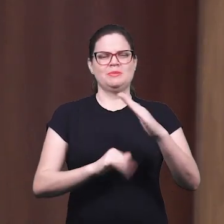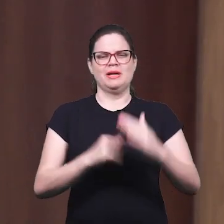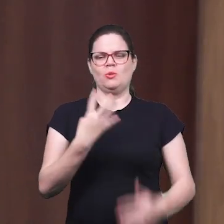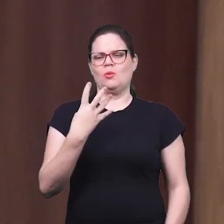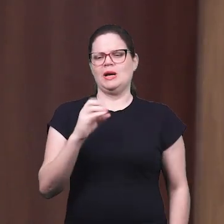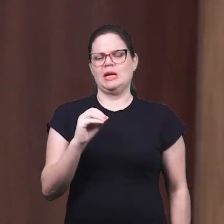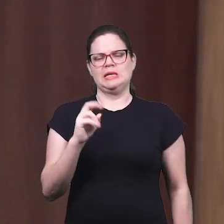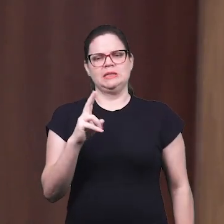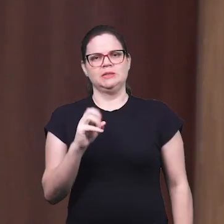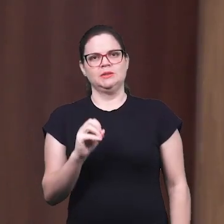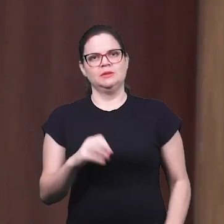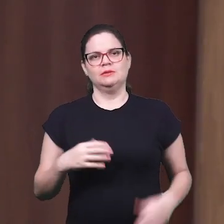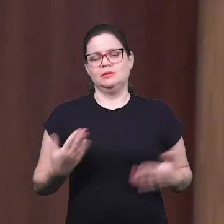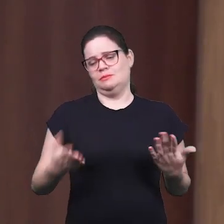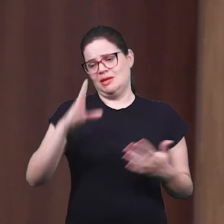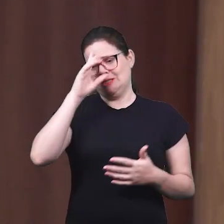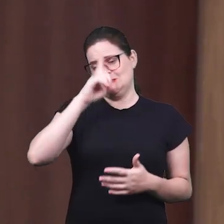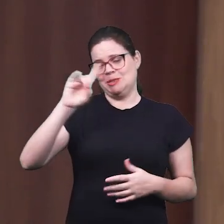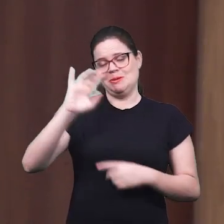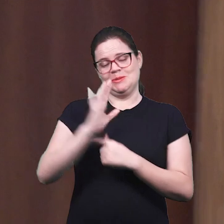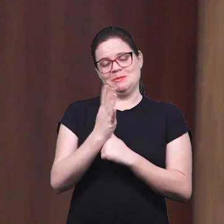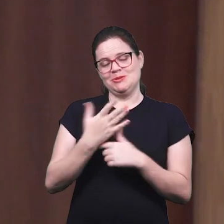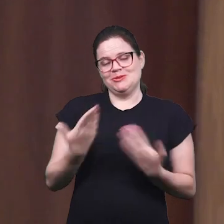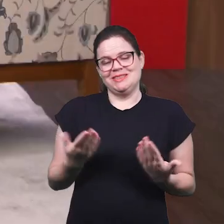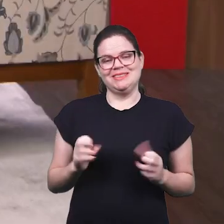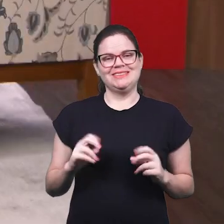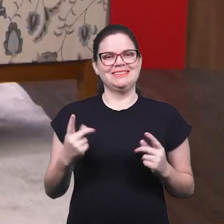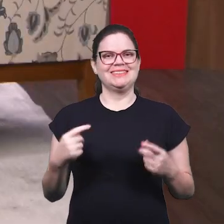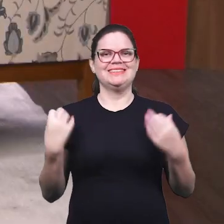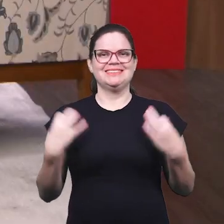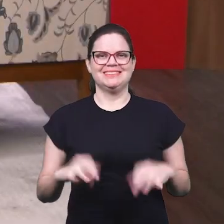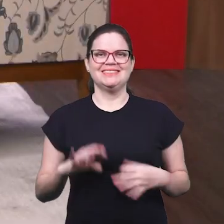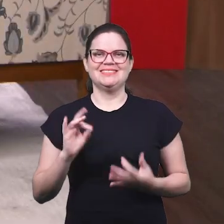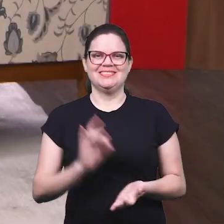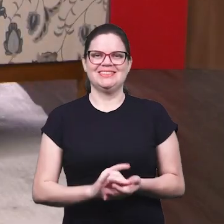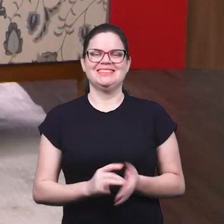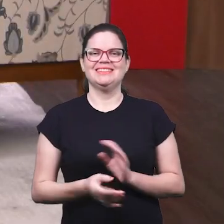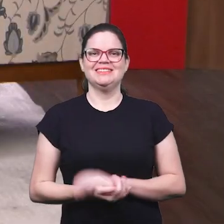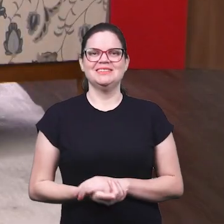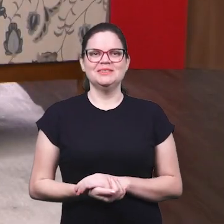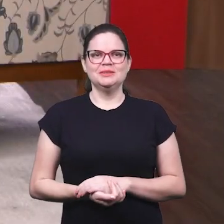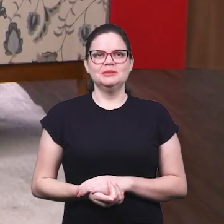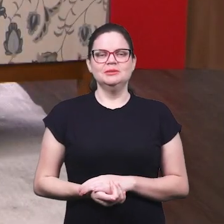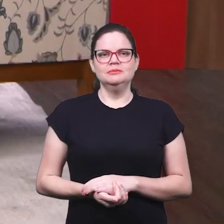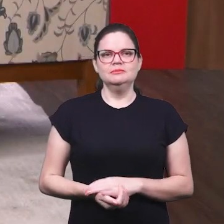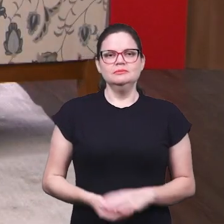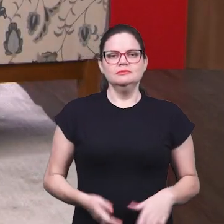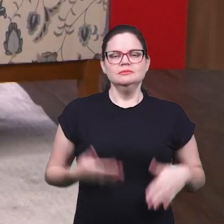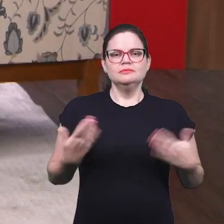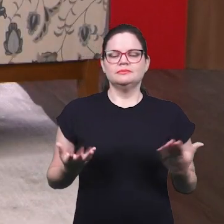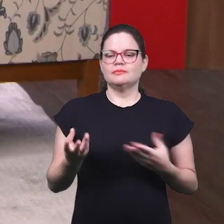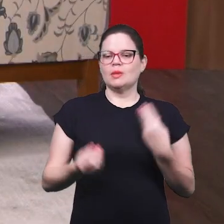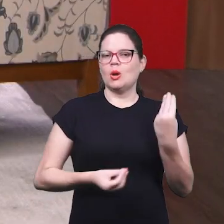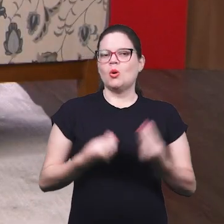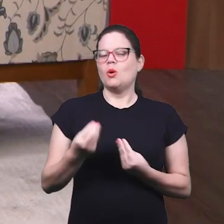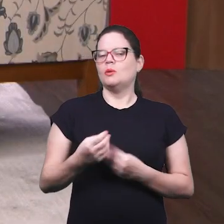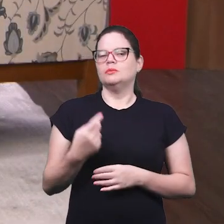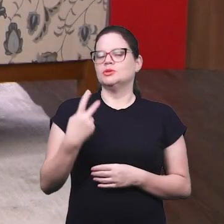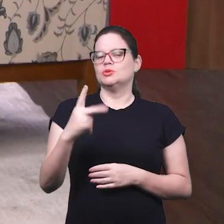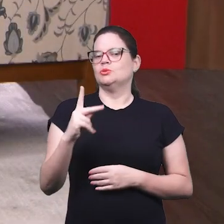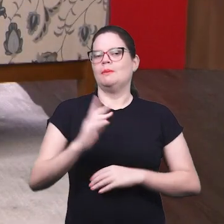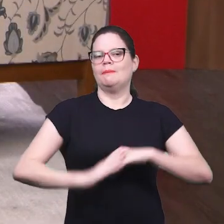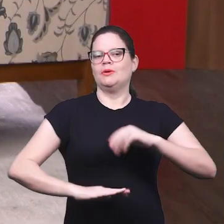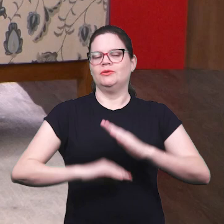Mas Deus me segura, né? Verdade. Que bom, né? Que bom. Mas como é que o senhor se tornou jornalista?